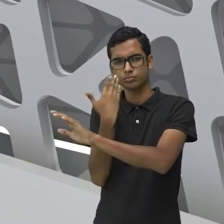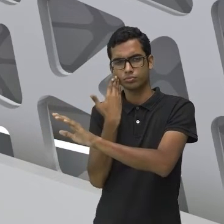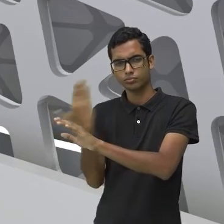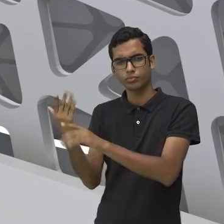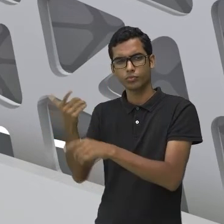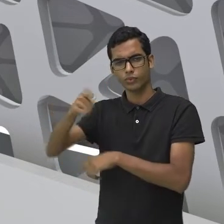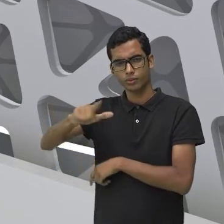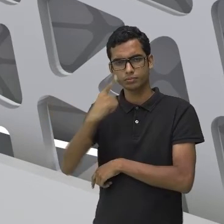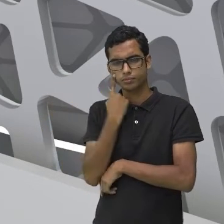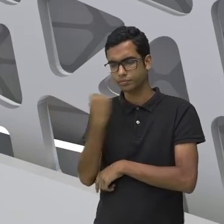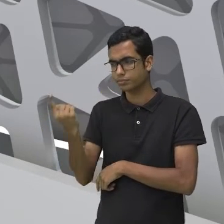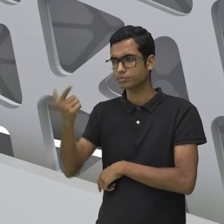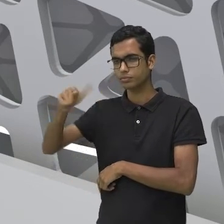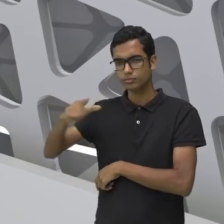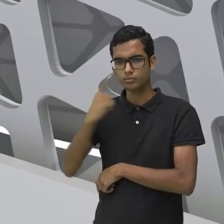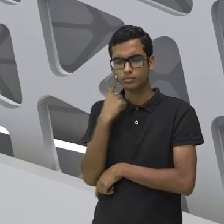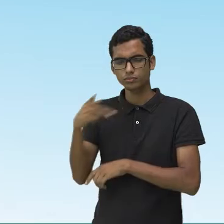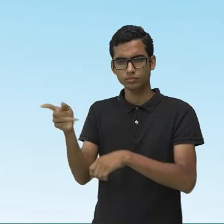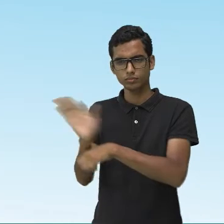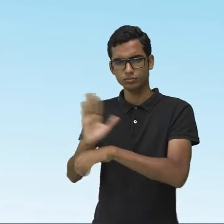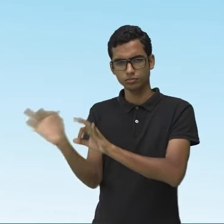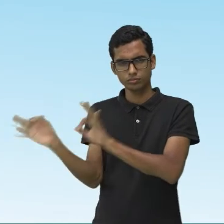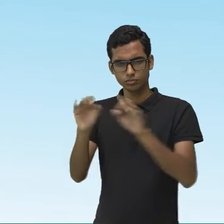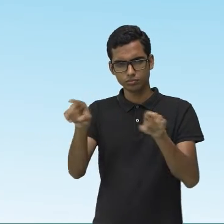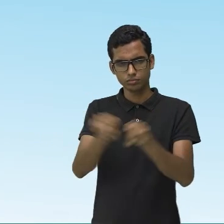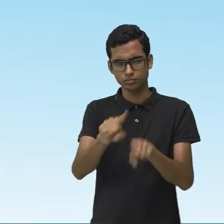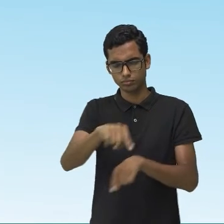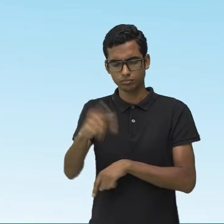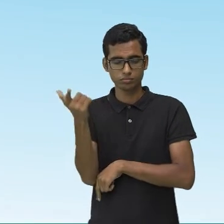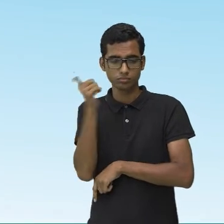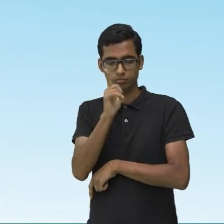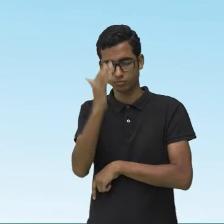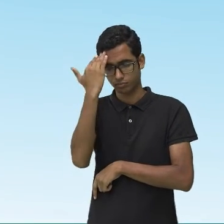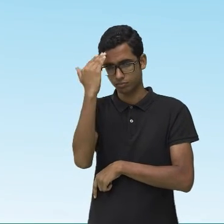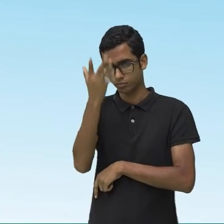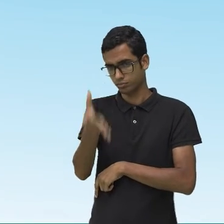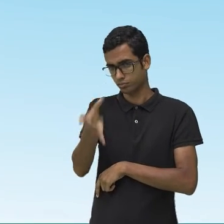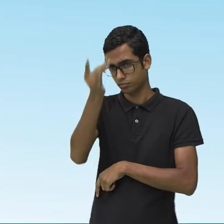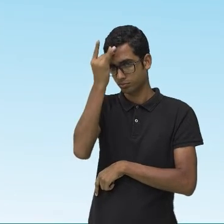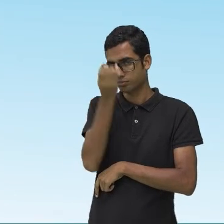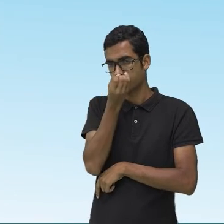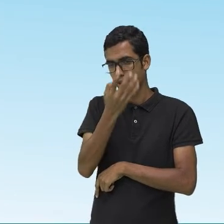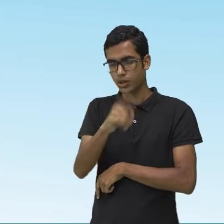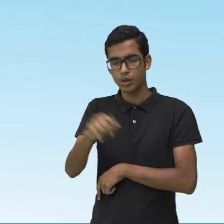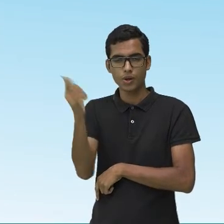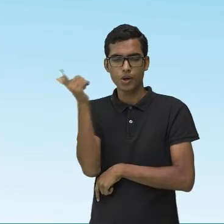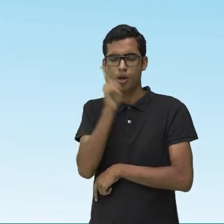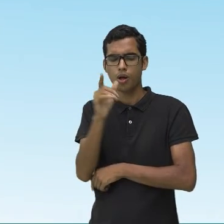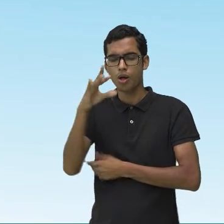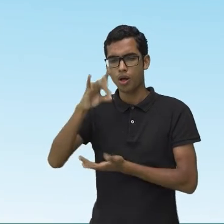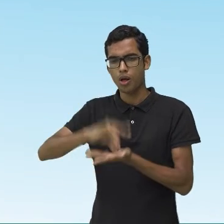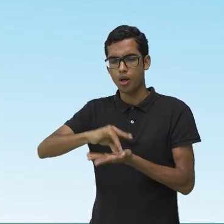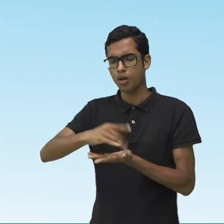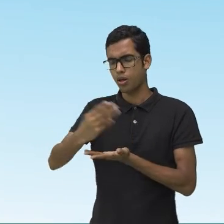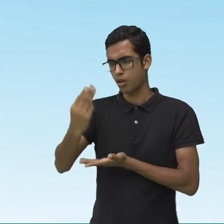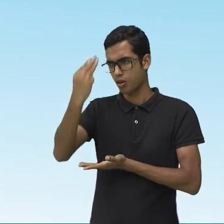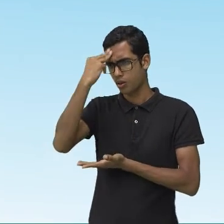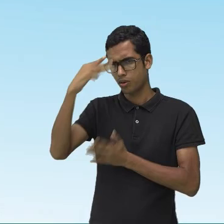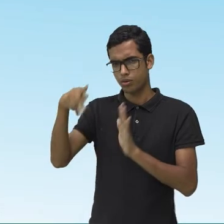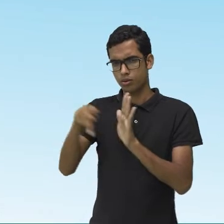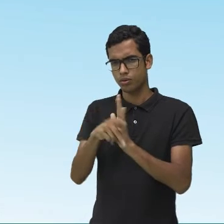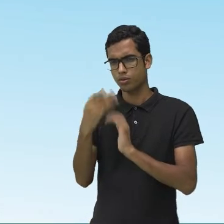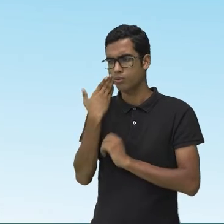verificar novamente, vamos repetir o nosso vídeo, para que você memorize bem, para que você tenha em mente essa